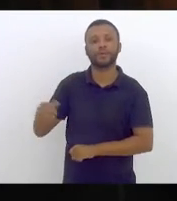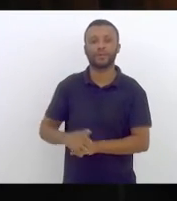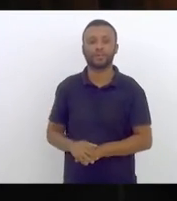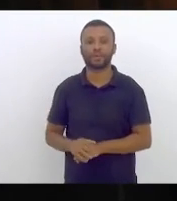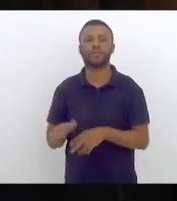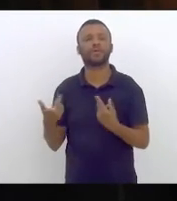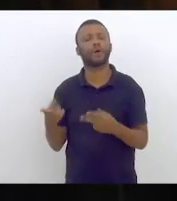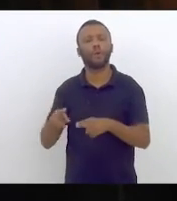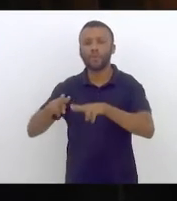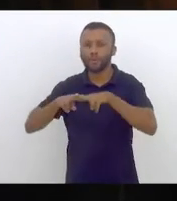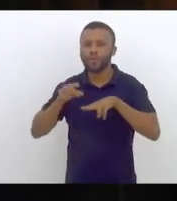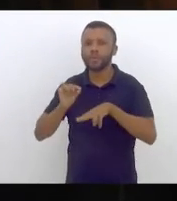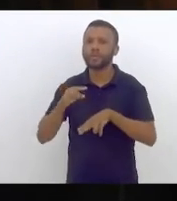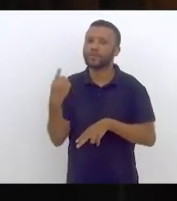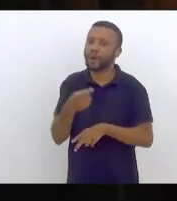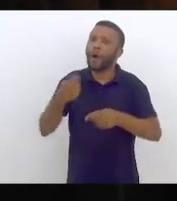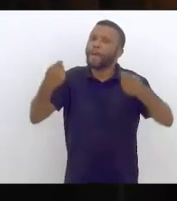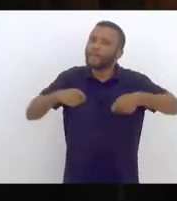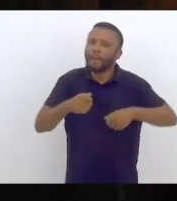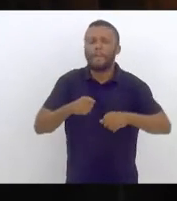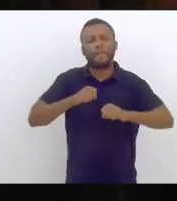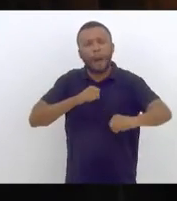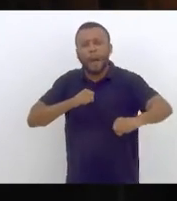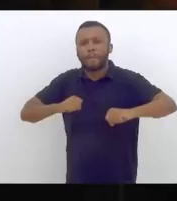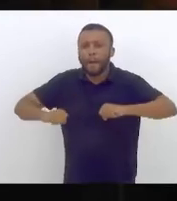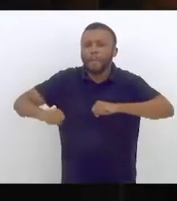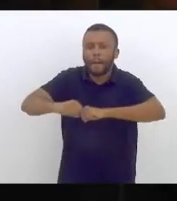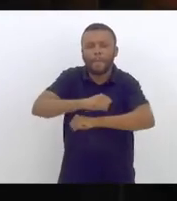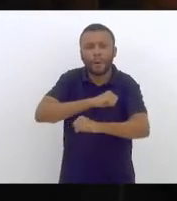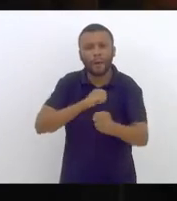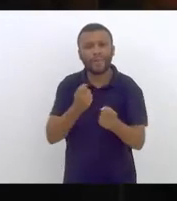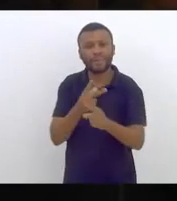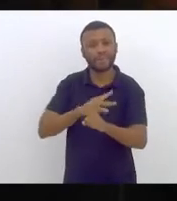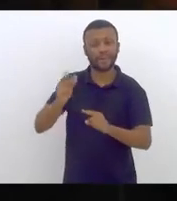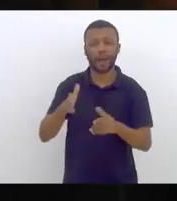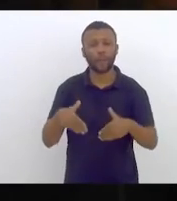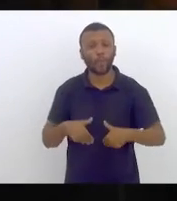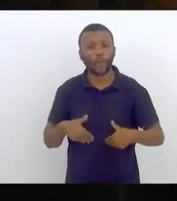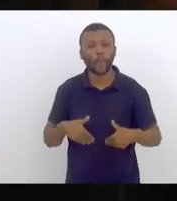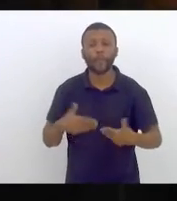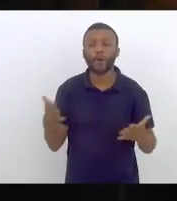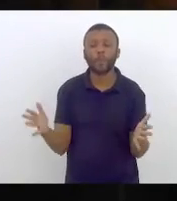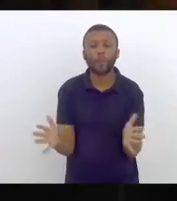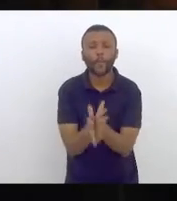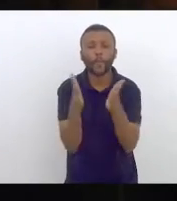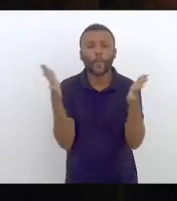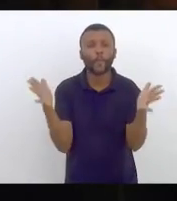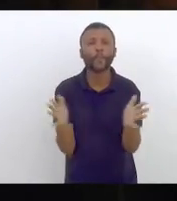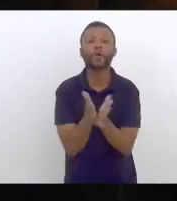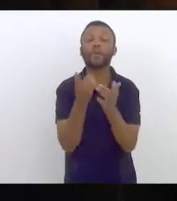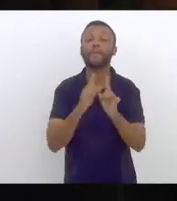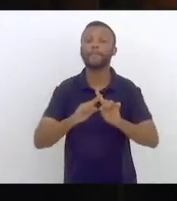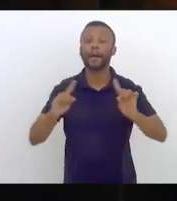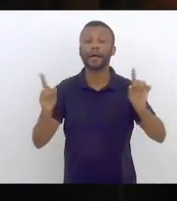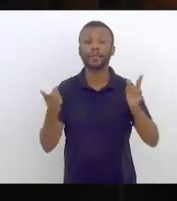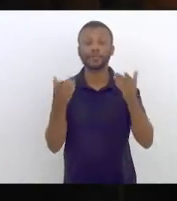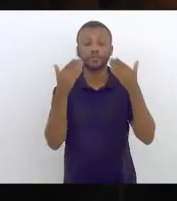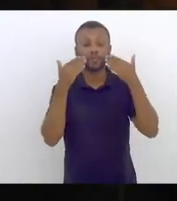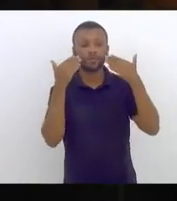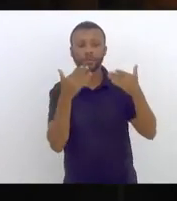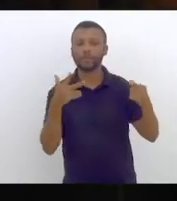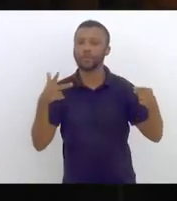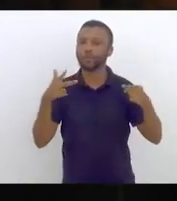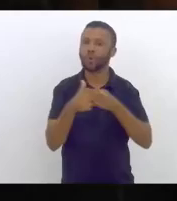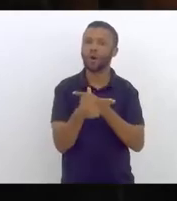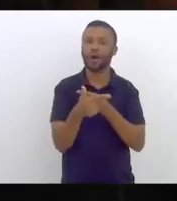só enfrentar a fome e a extrema pobreza, mas, em especial, diante dos cortes previstos num projeto